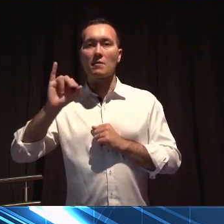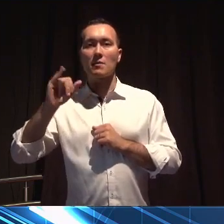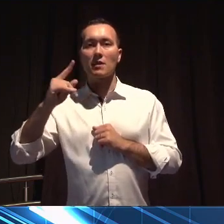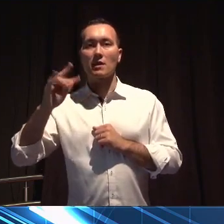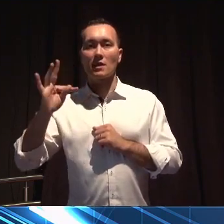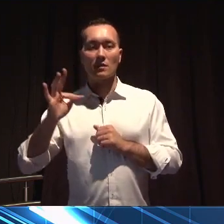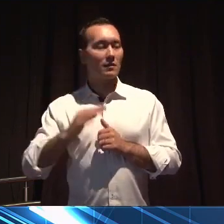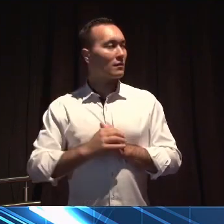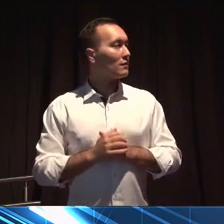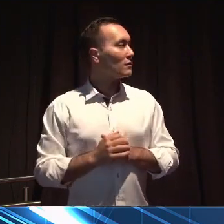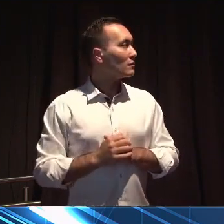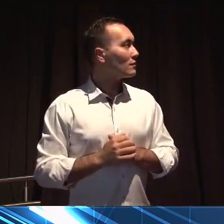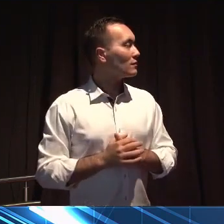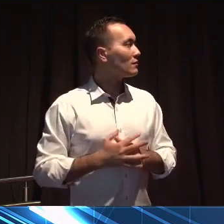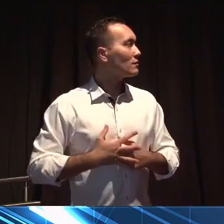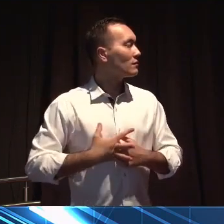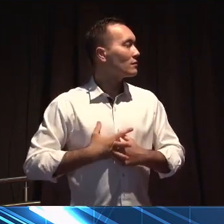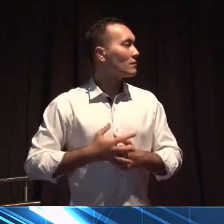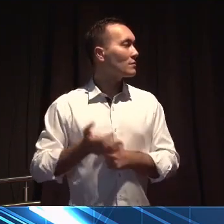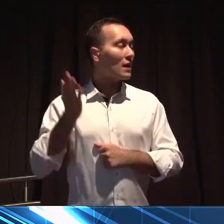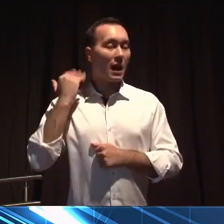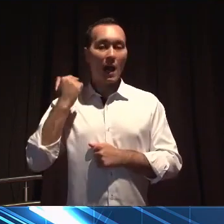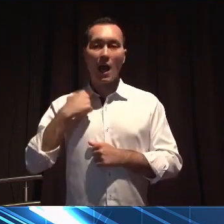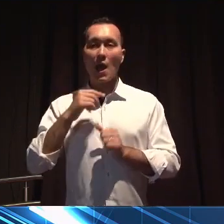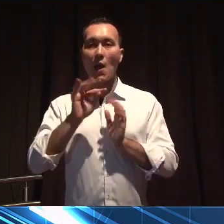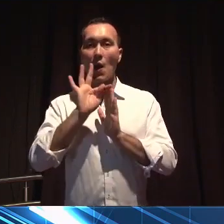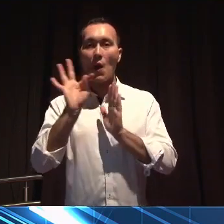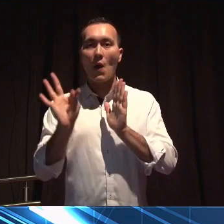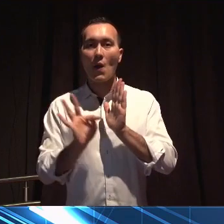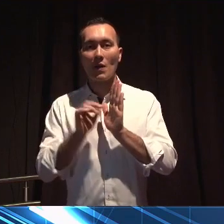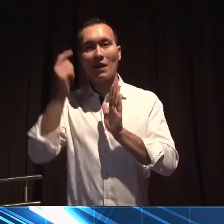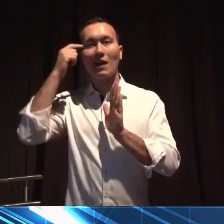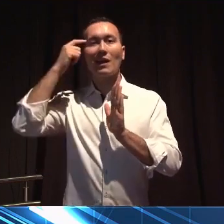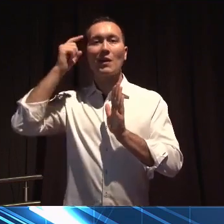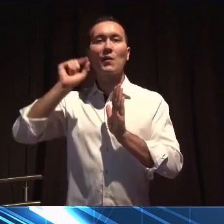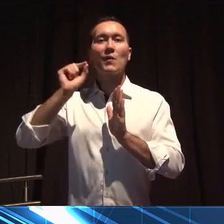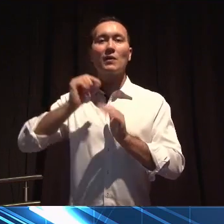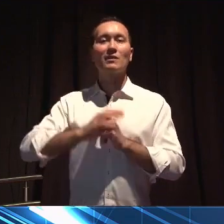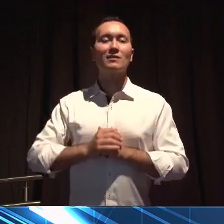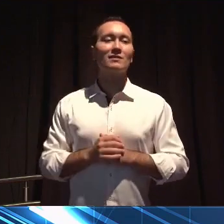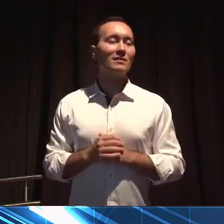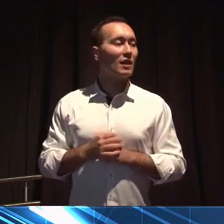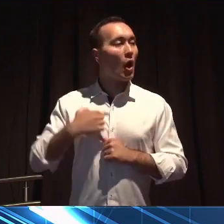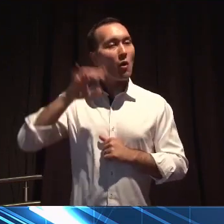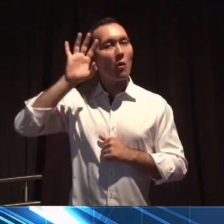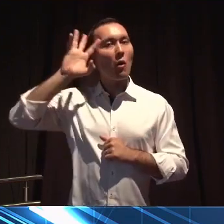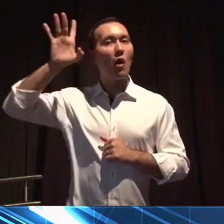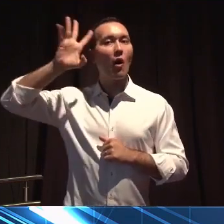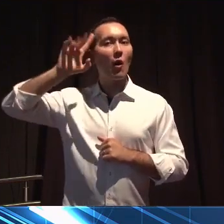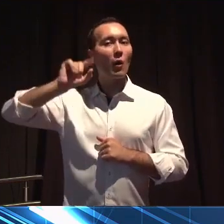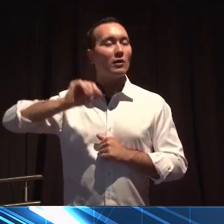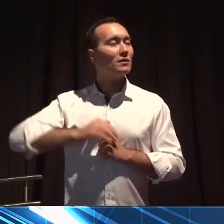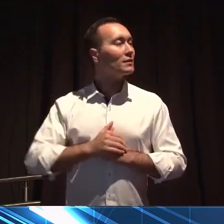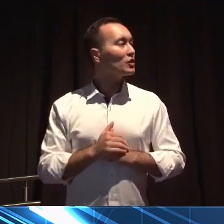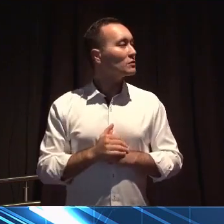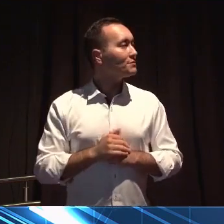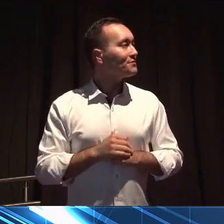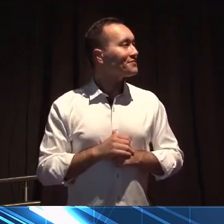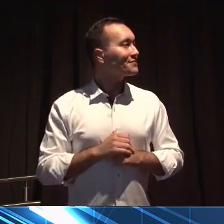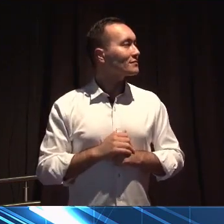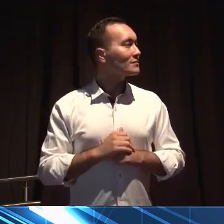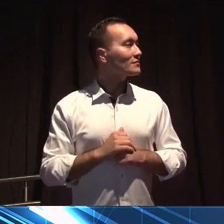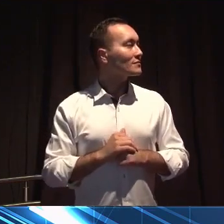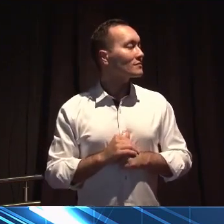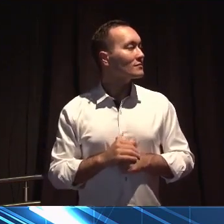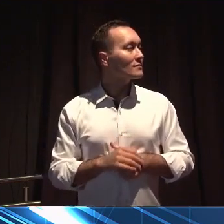aqui é uma teoria minha, né? Mas foi bem quando começou a transicionar para ter coisas em Node e tal, foi bem quando o